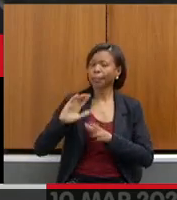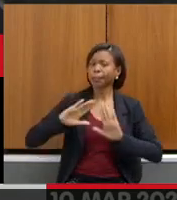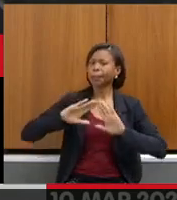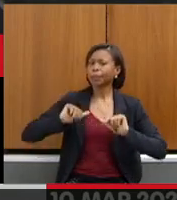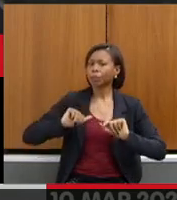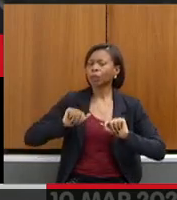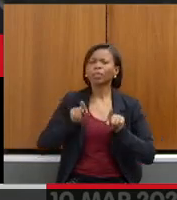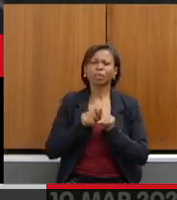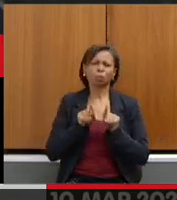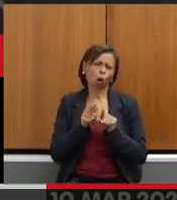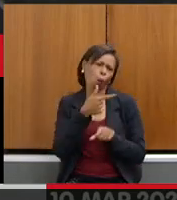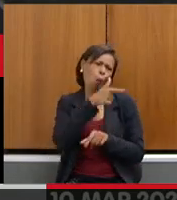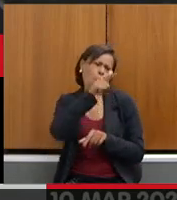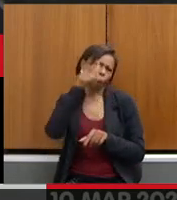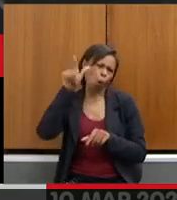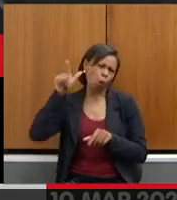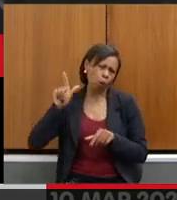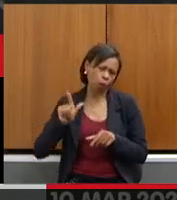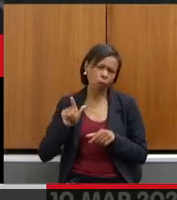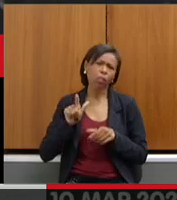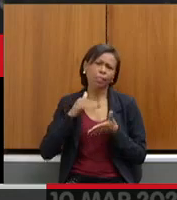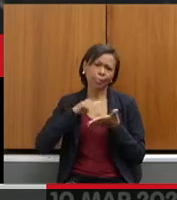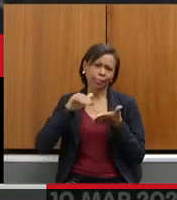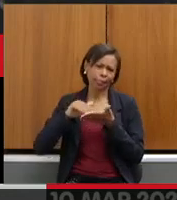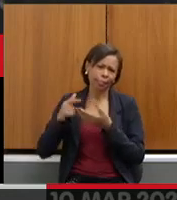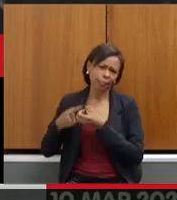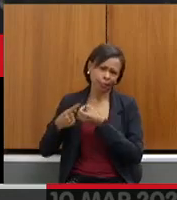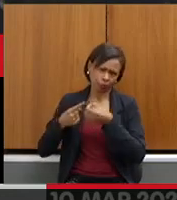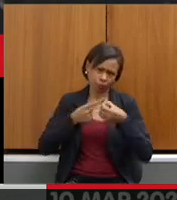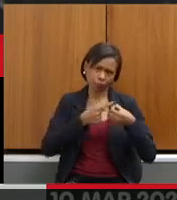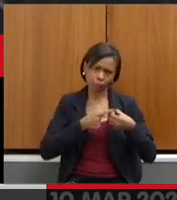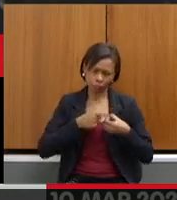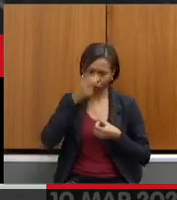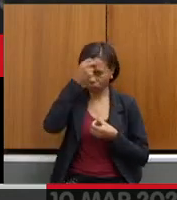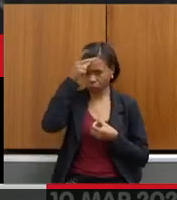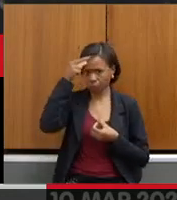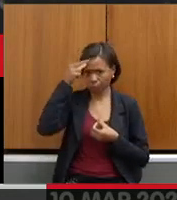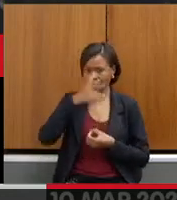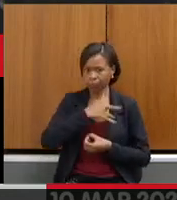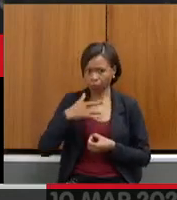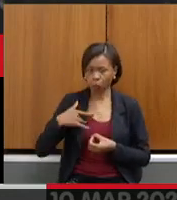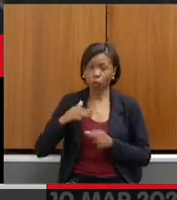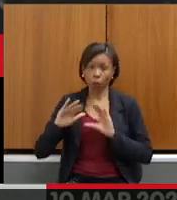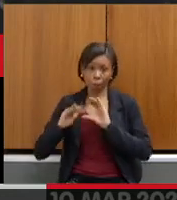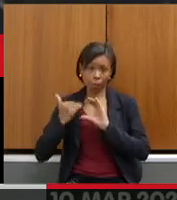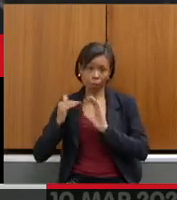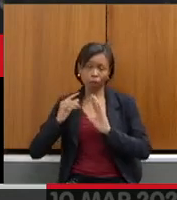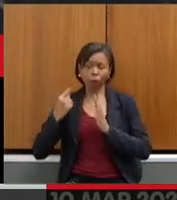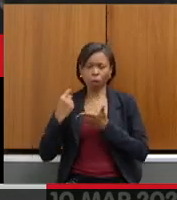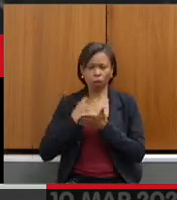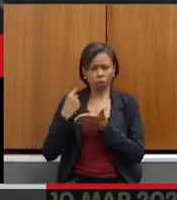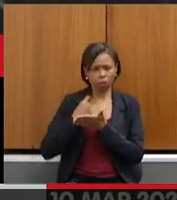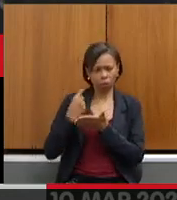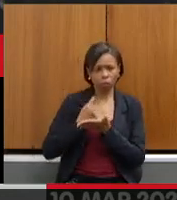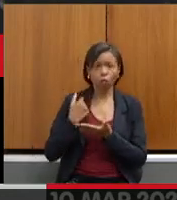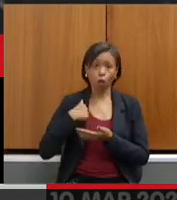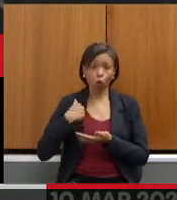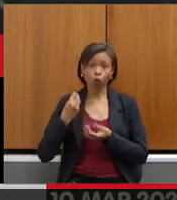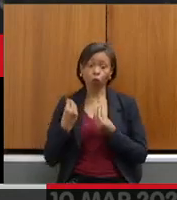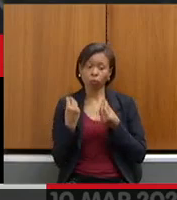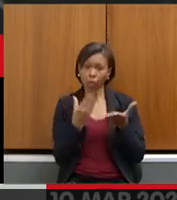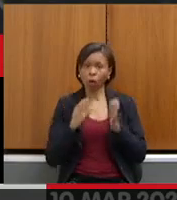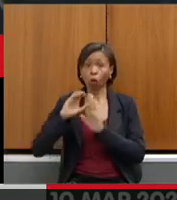por parte de multas e de muitas secretarias municipais de saúde eu vou encaminhar a vossa excelência eu fiz que me foi